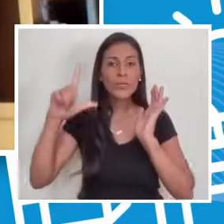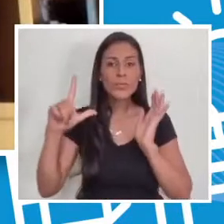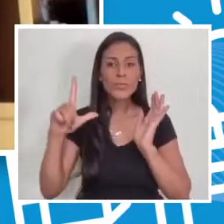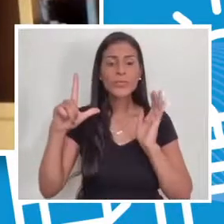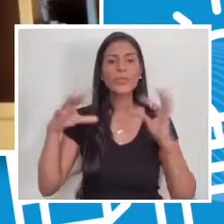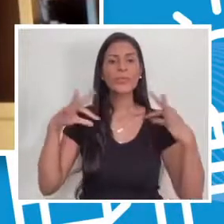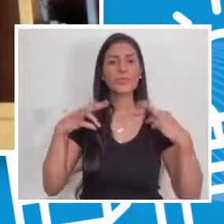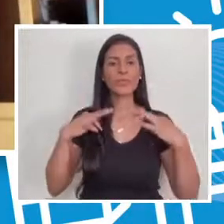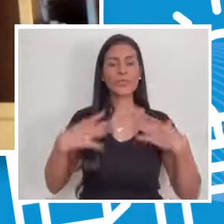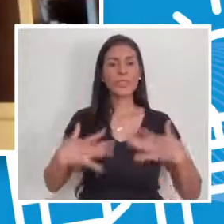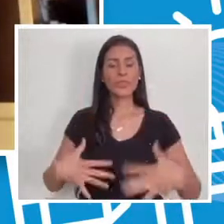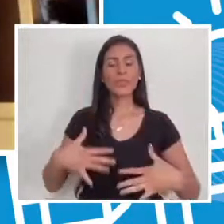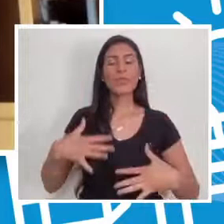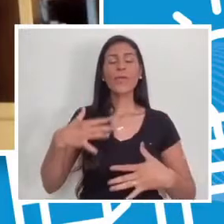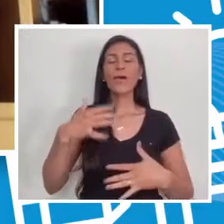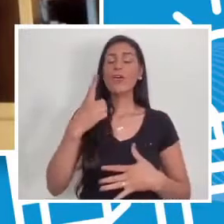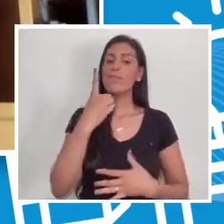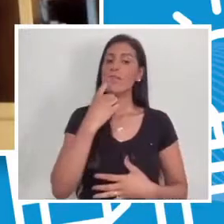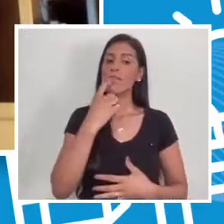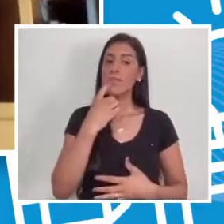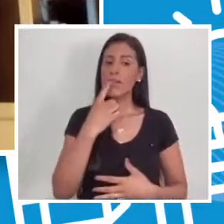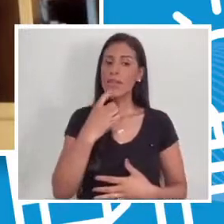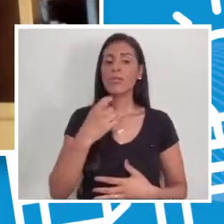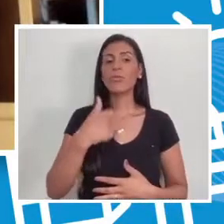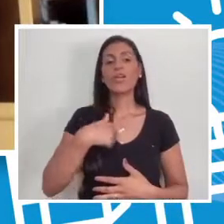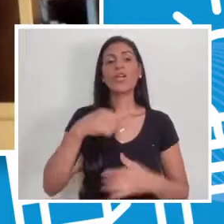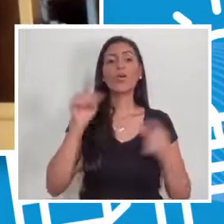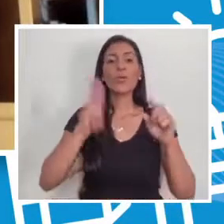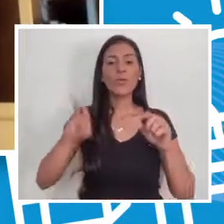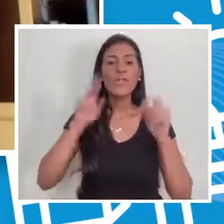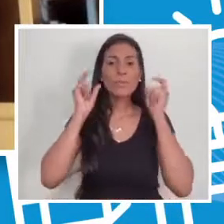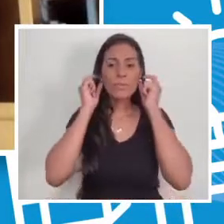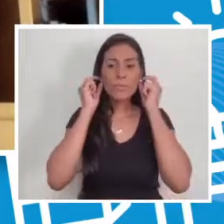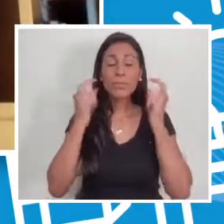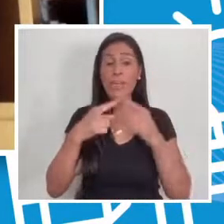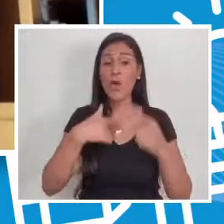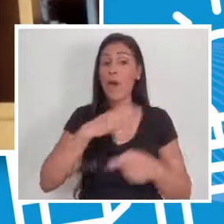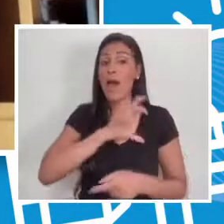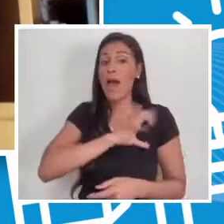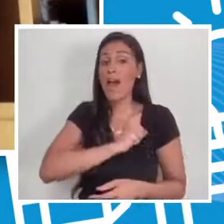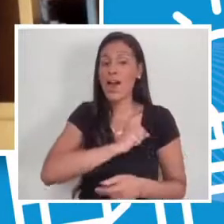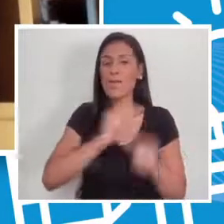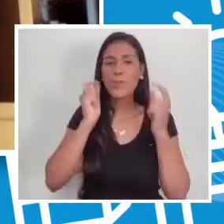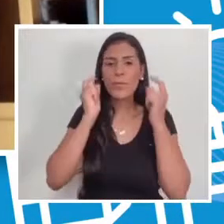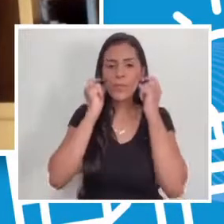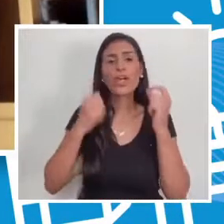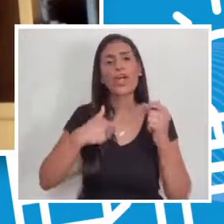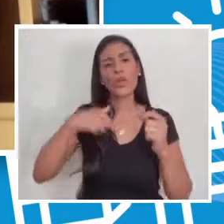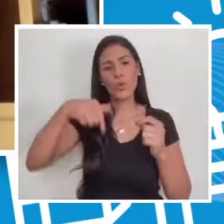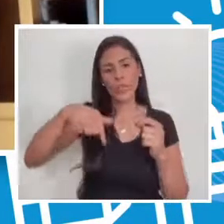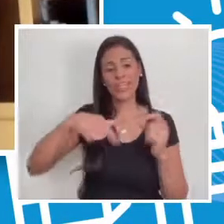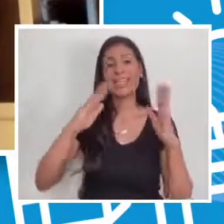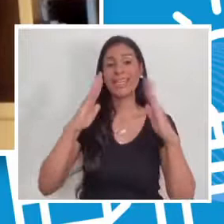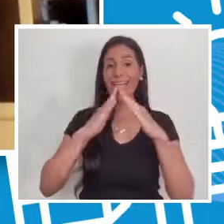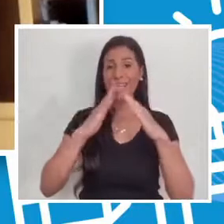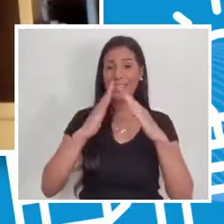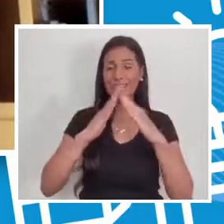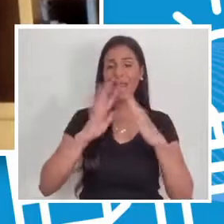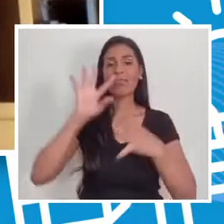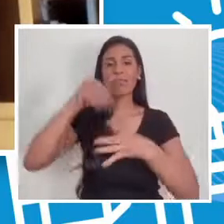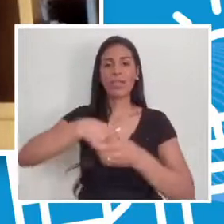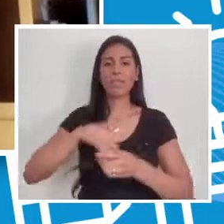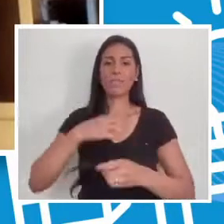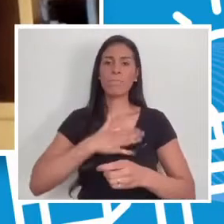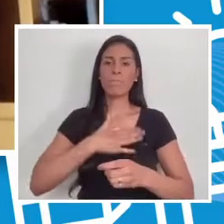eu estou usando brincos, porque eu adoro brincos, eu estou falando da minha casa e na minha biblioteca. Então, por isso, tem